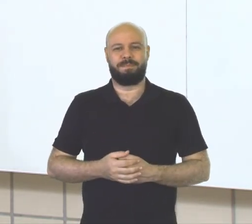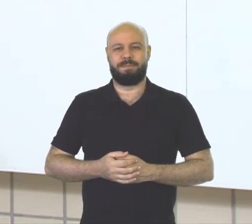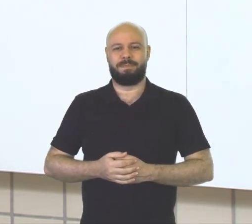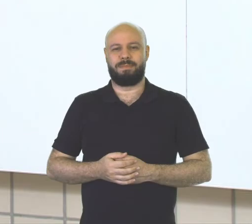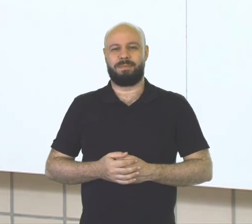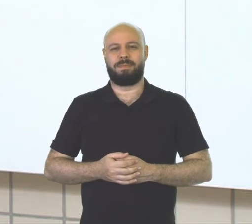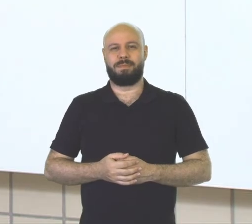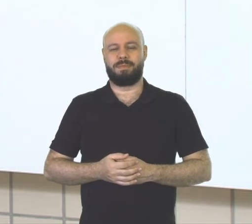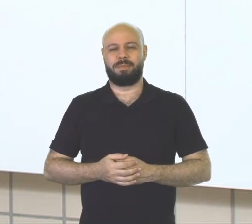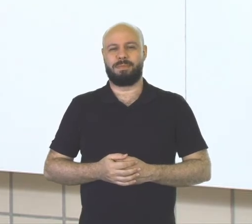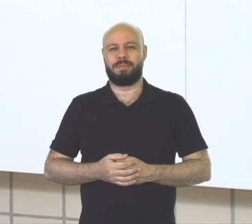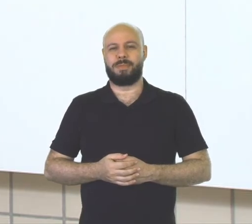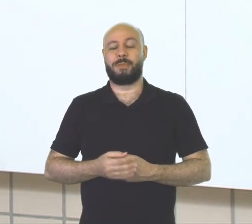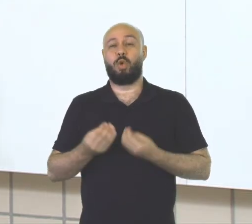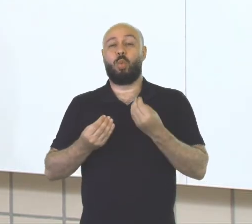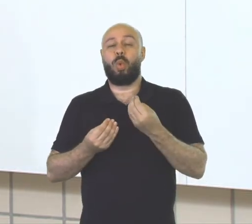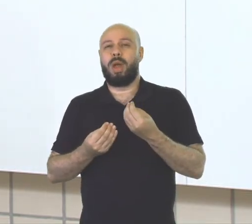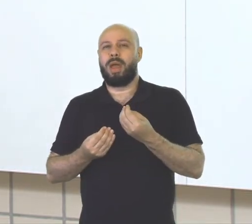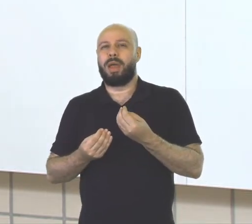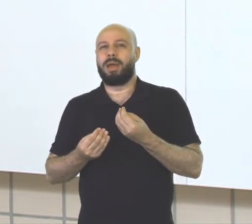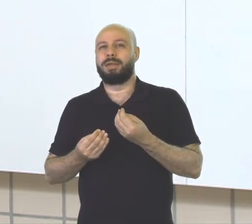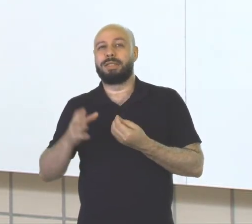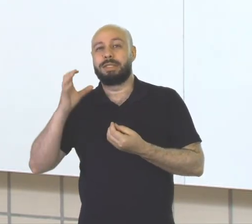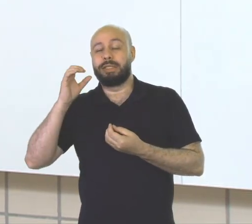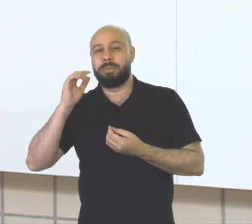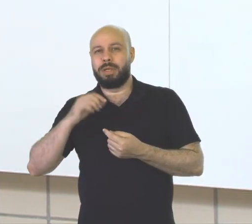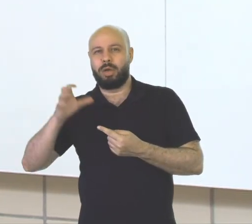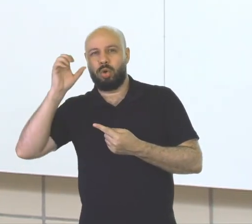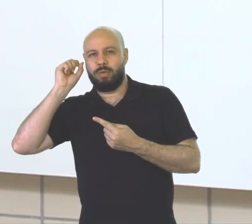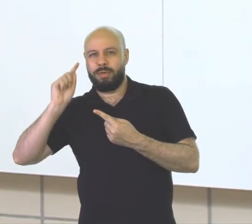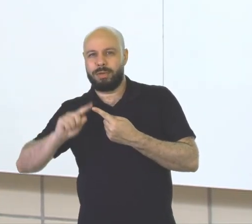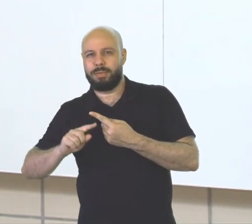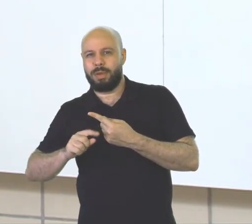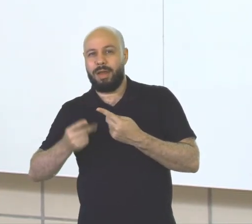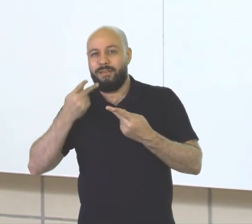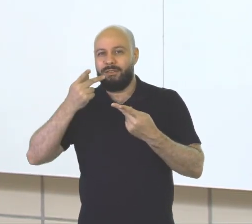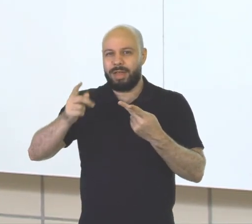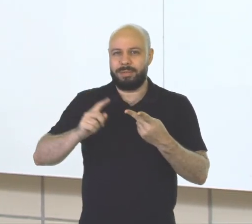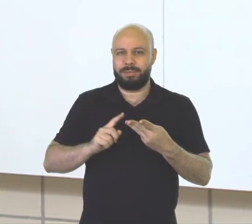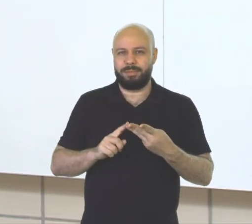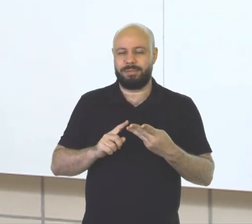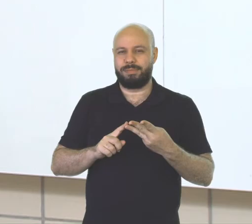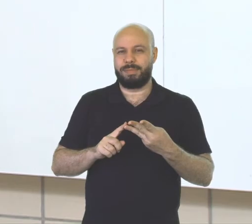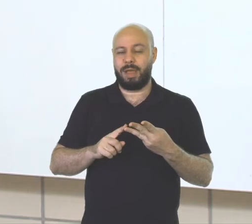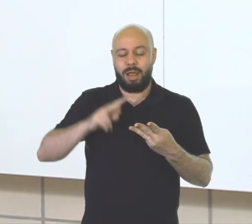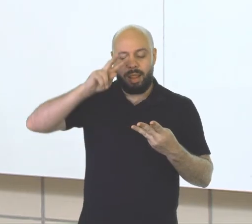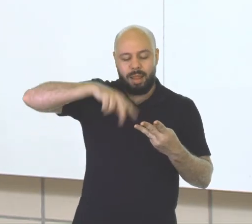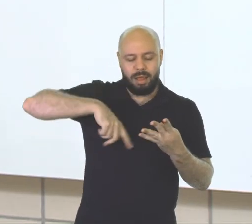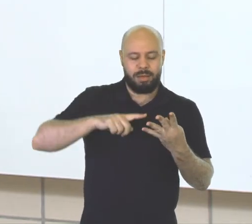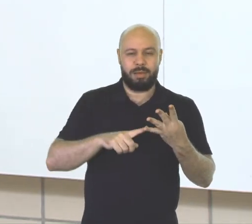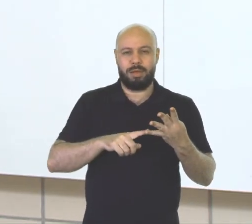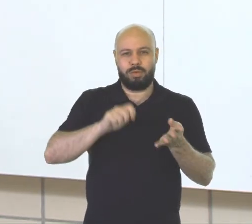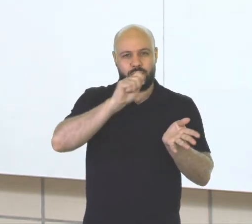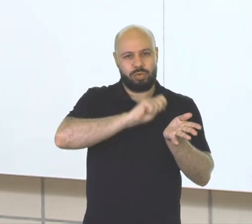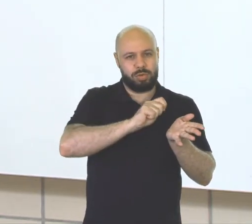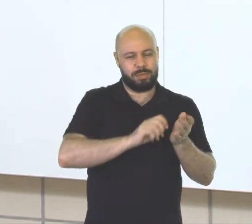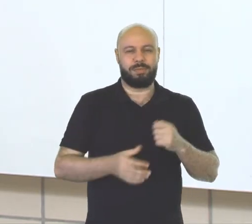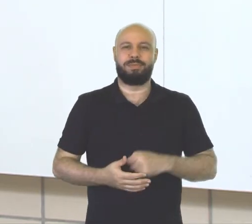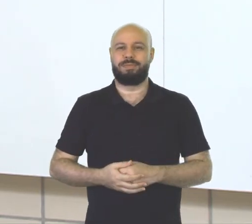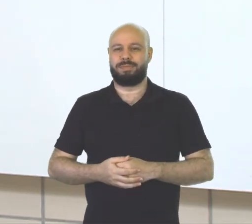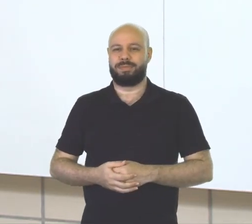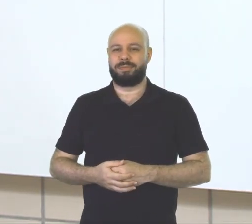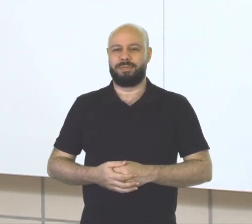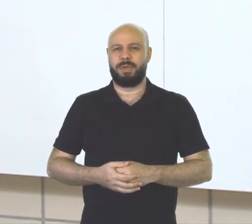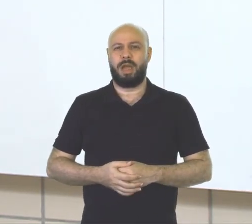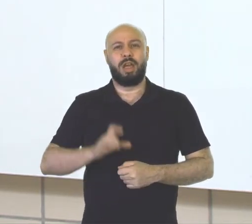as quatro habilidades. Nós temos ouvir, falar, ler e escrever. Isso não